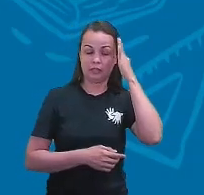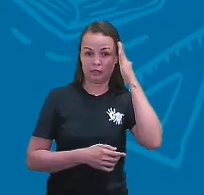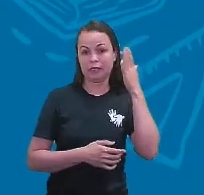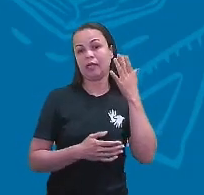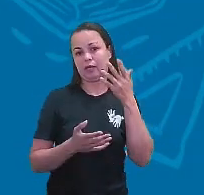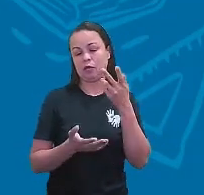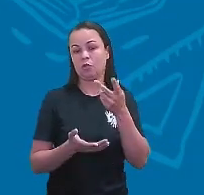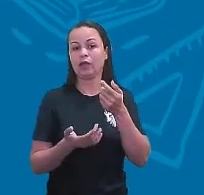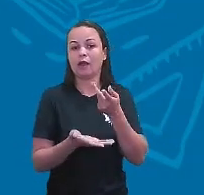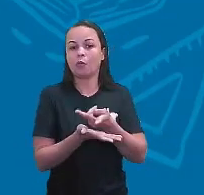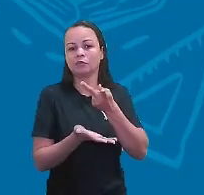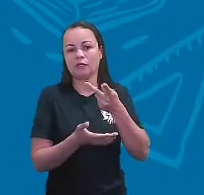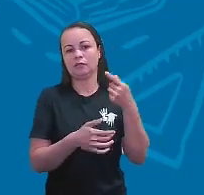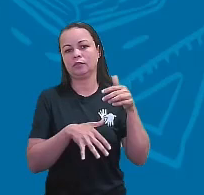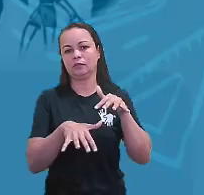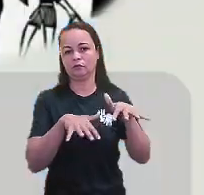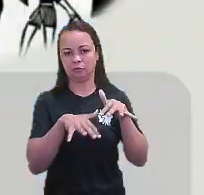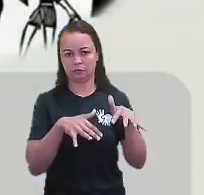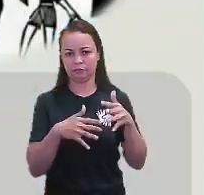desses movimentos.